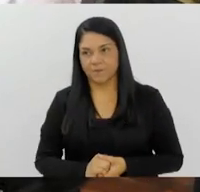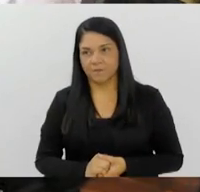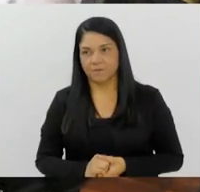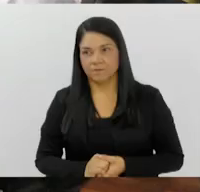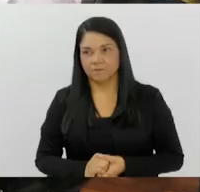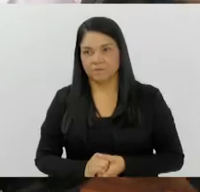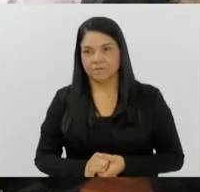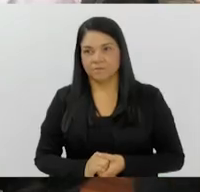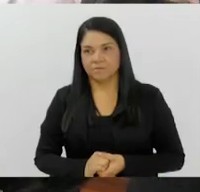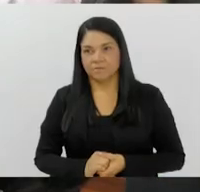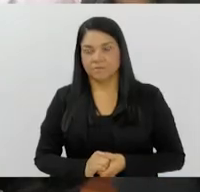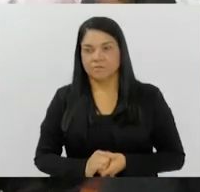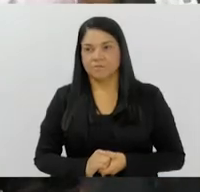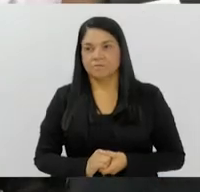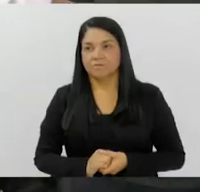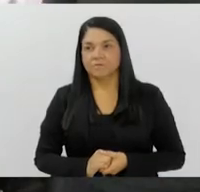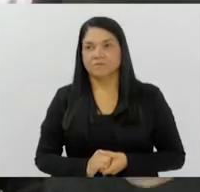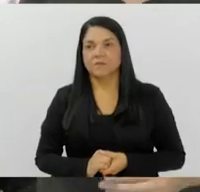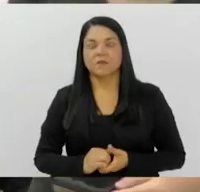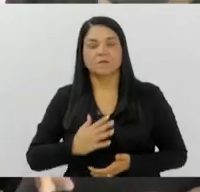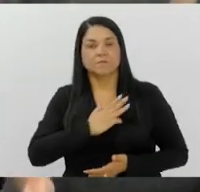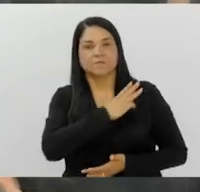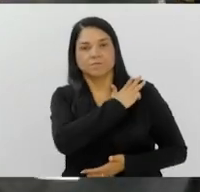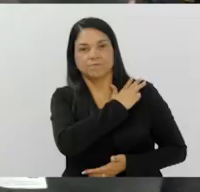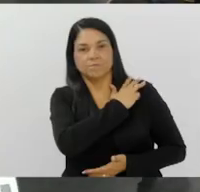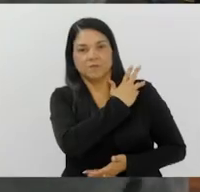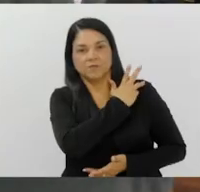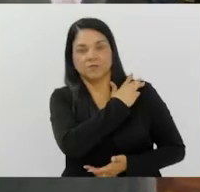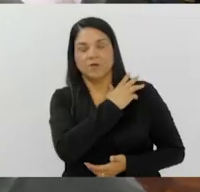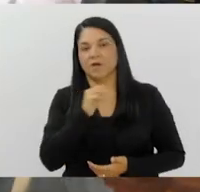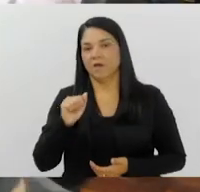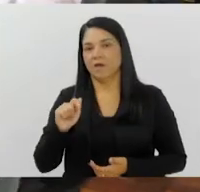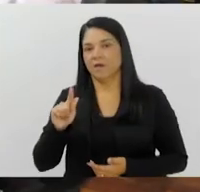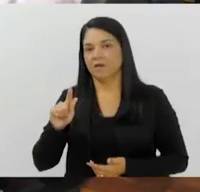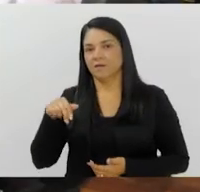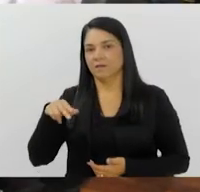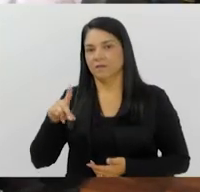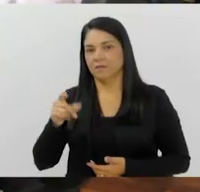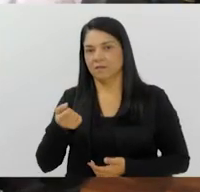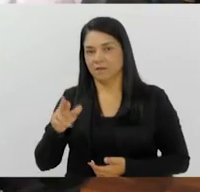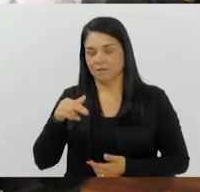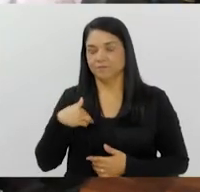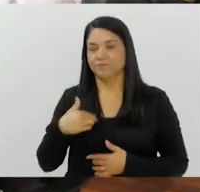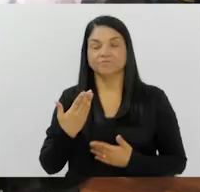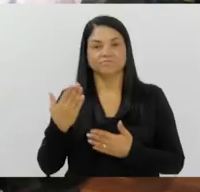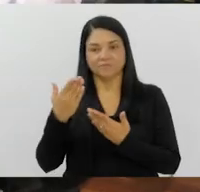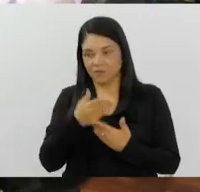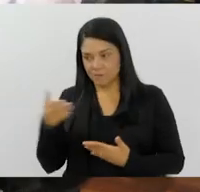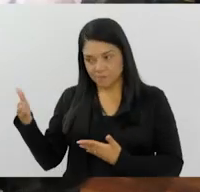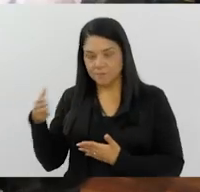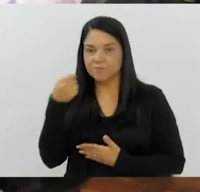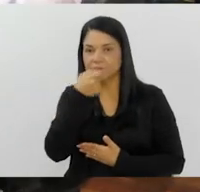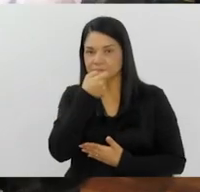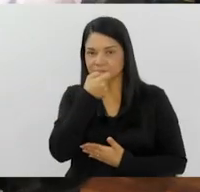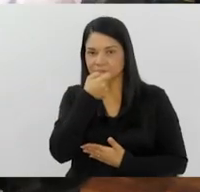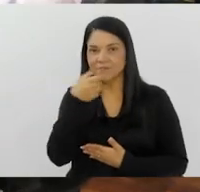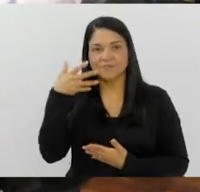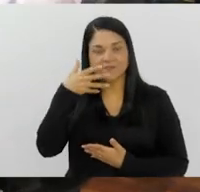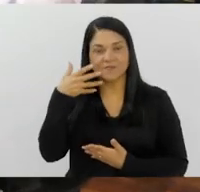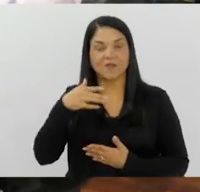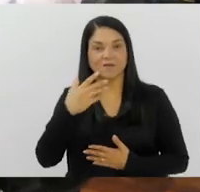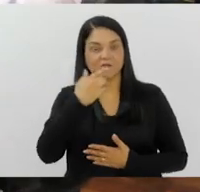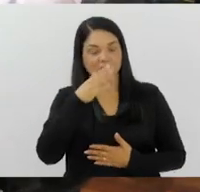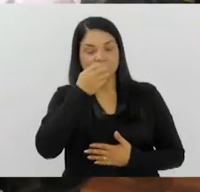obrigada pronto Major a palavra é sua obrigado senhor presidente eh Boa tarde eu sou o